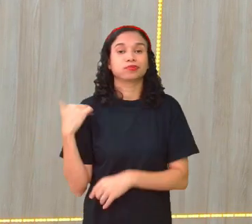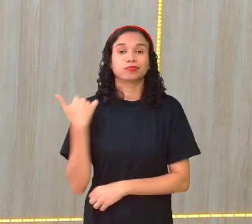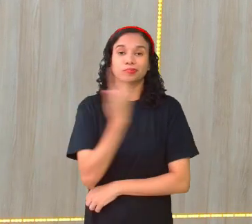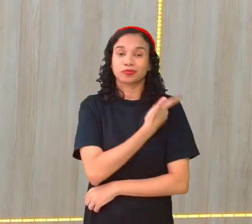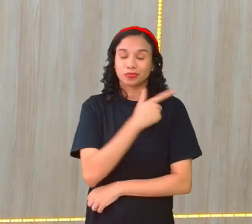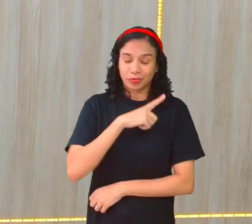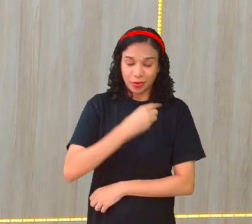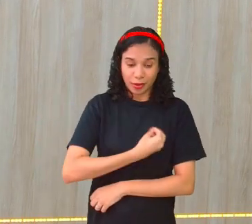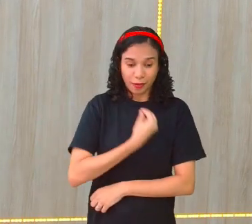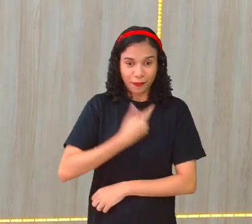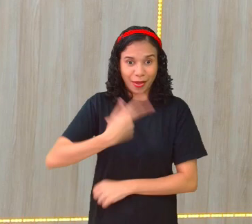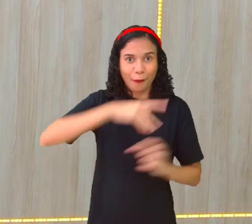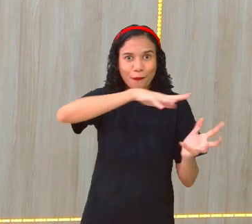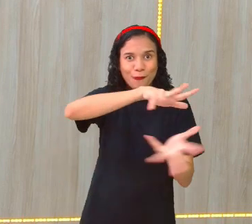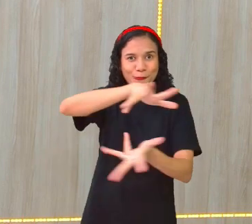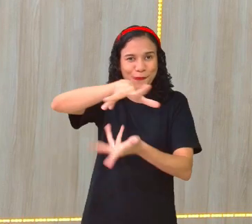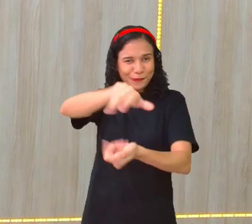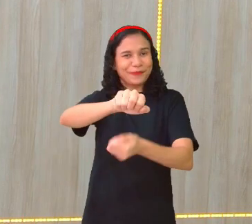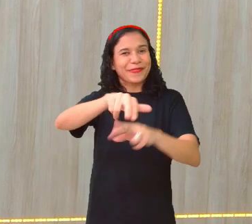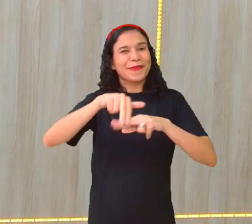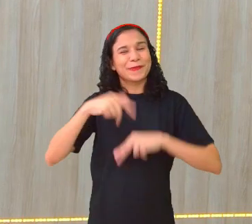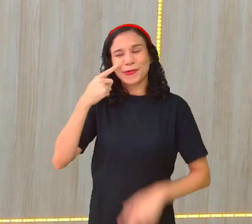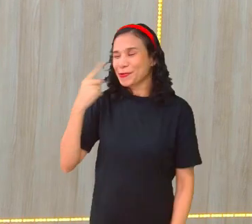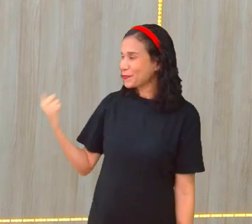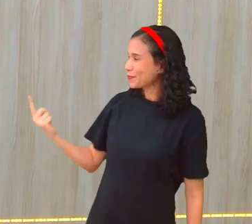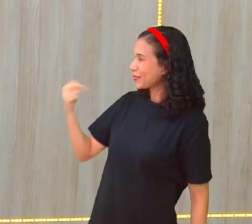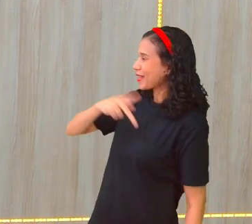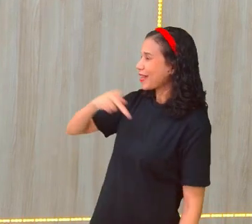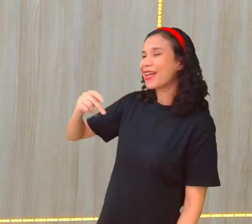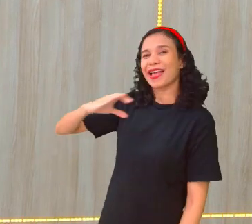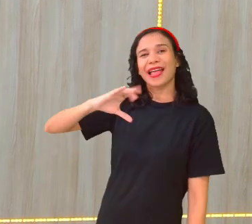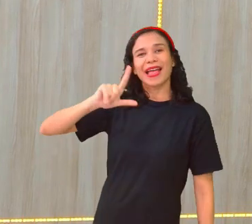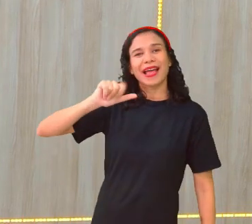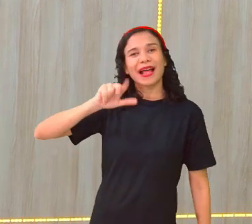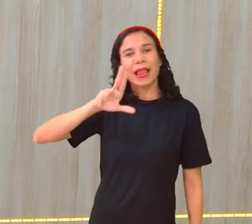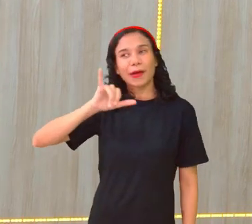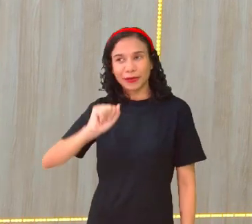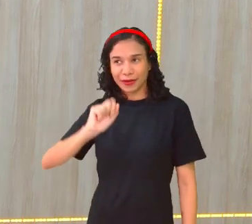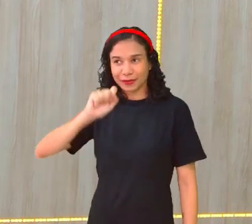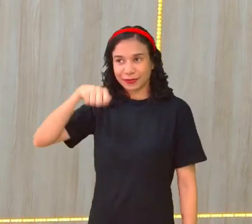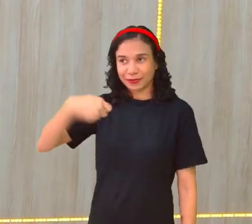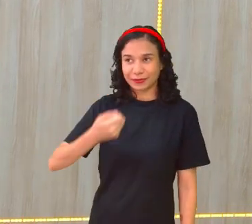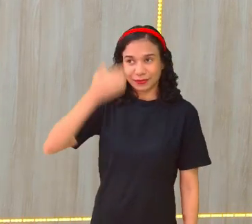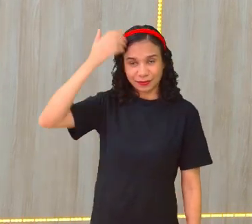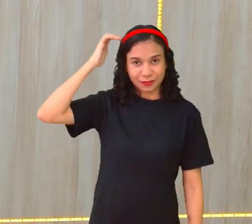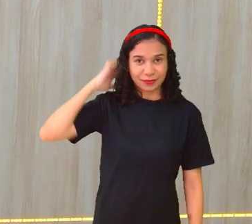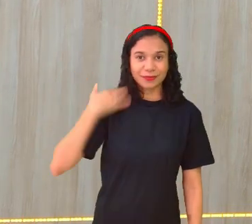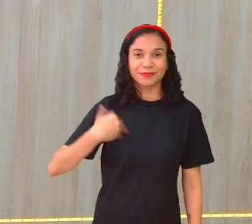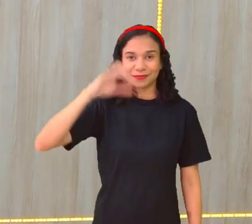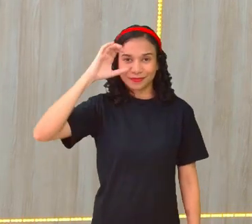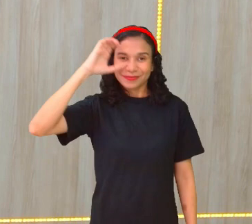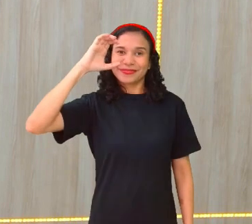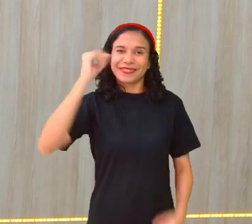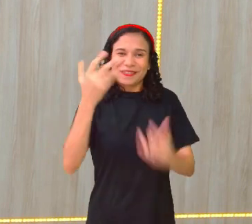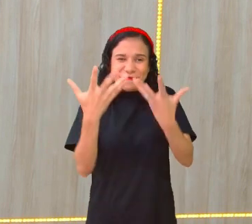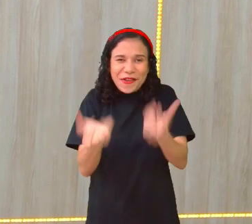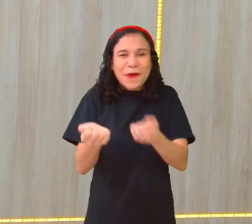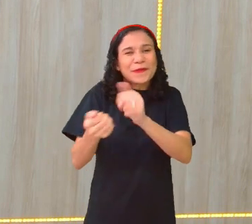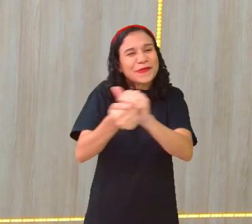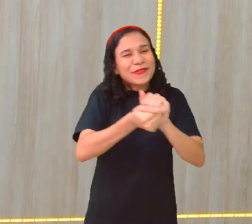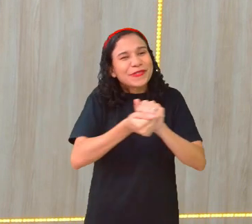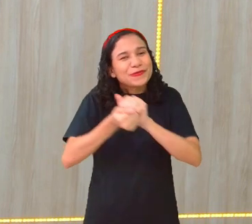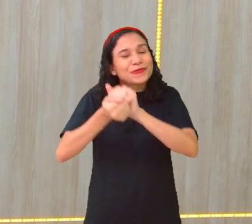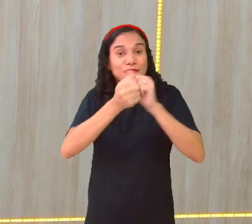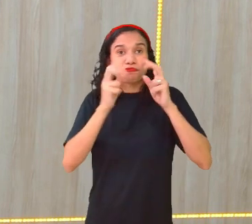aqui nesse planeta, pessoal. Então, sou a professora Cláudia Andrade Albuquerque, este é o meu sinal. Então, vamos aí nessa